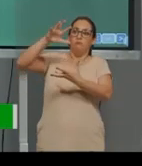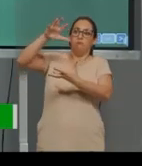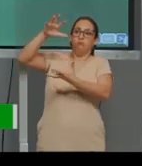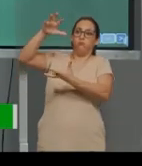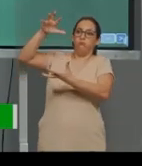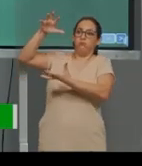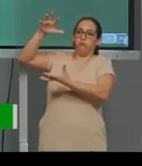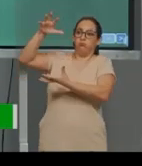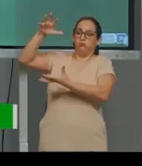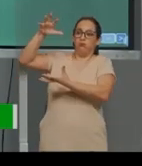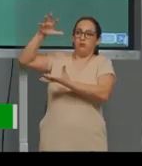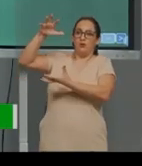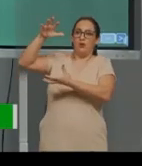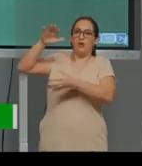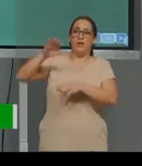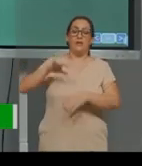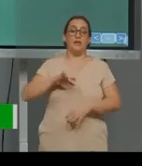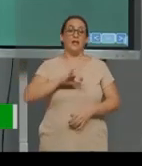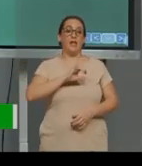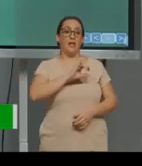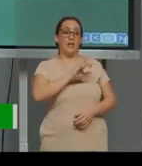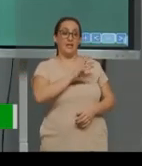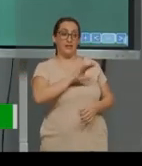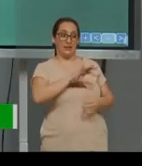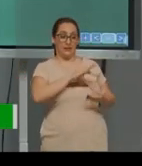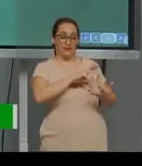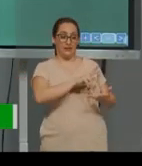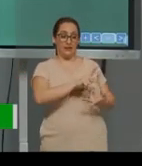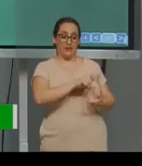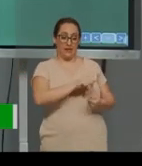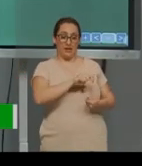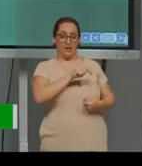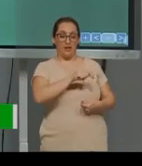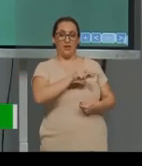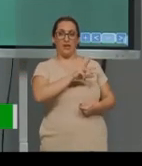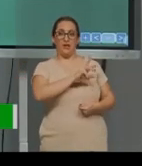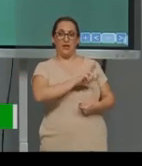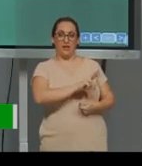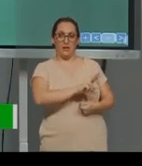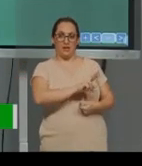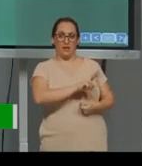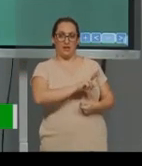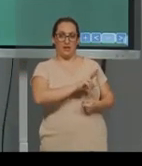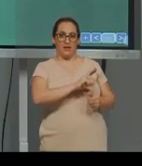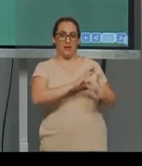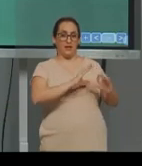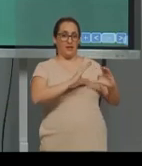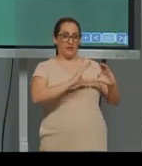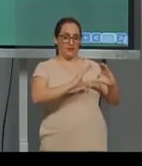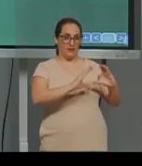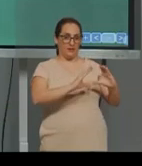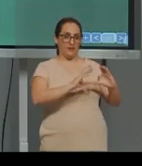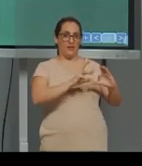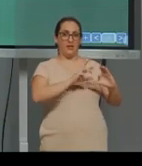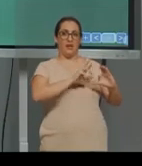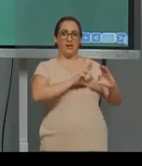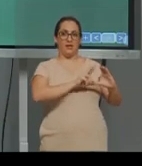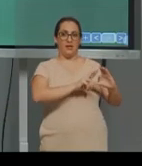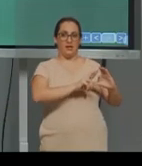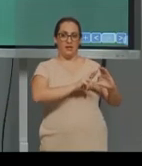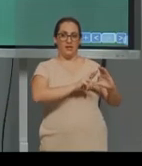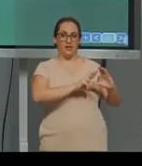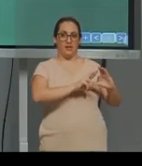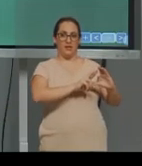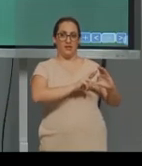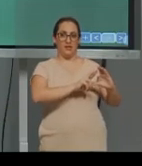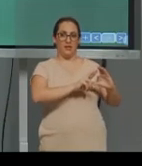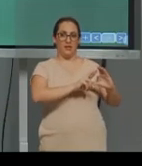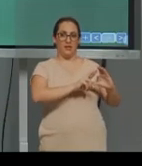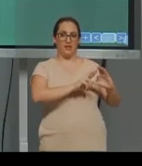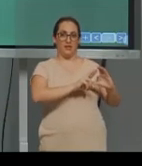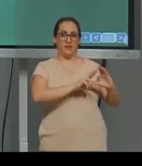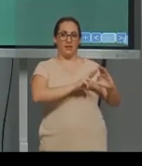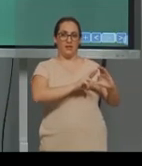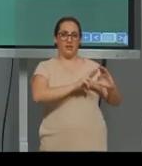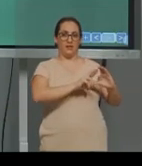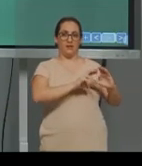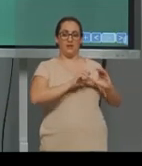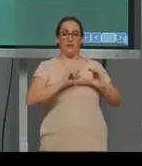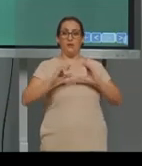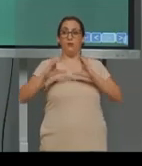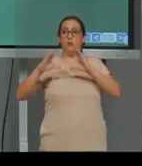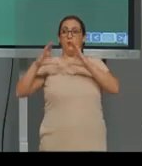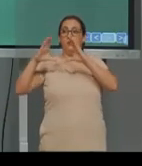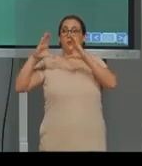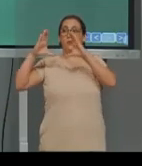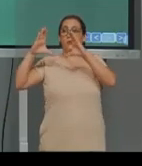da Terra é R, o raio de... Aqui é esfera, tá, gente? Ok? Modelo esférico. E aqui está Júpiter.